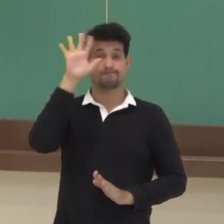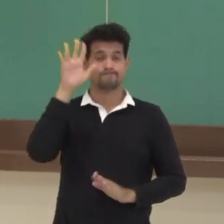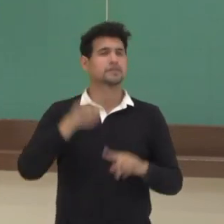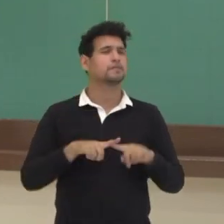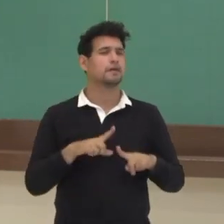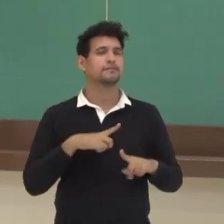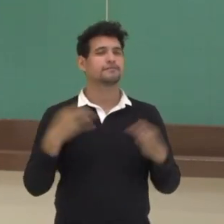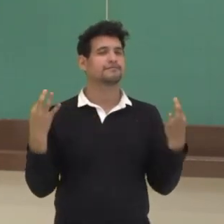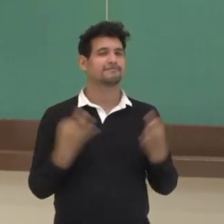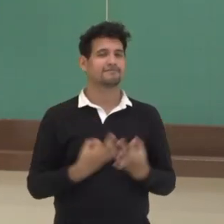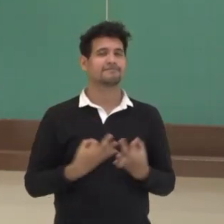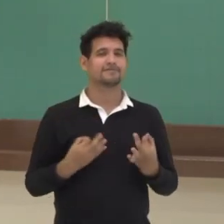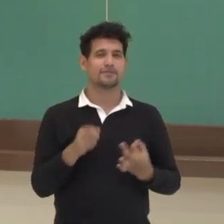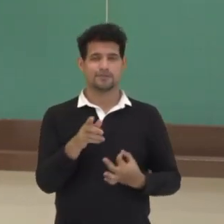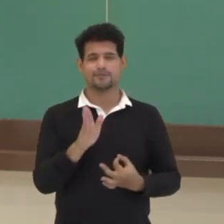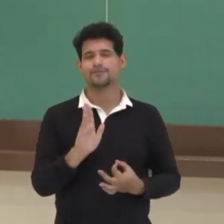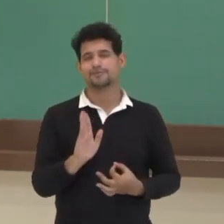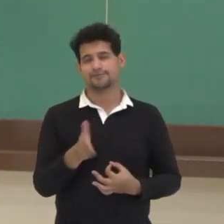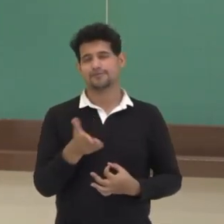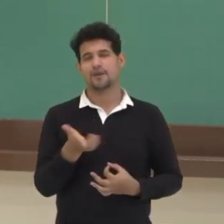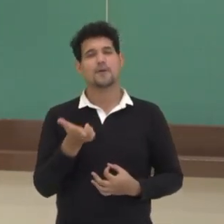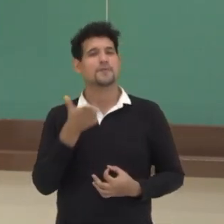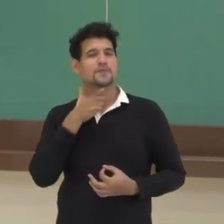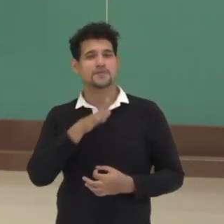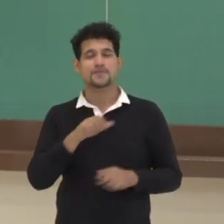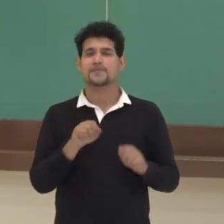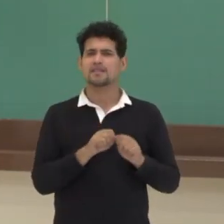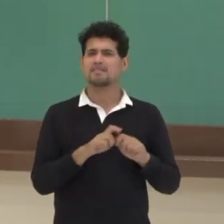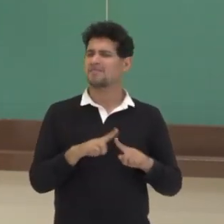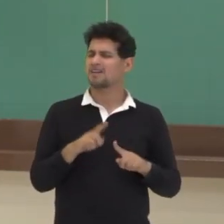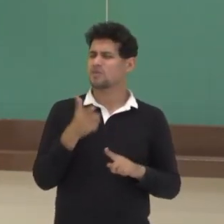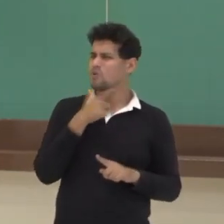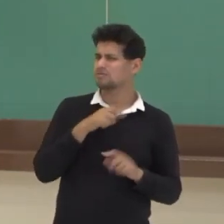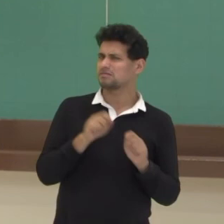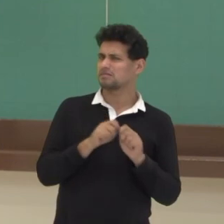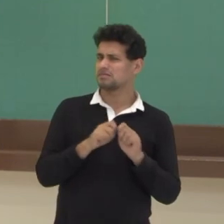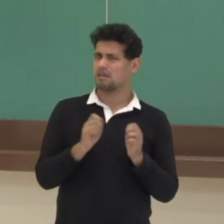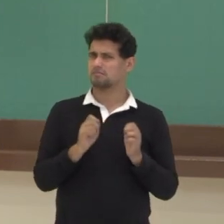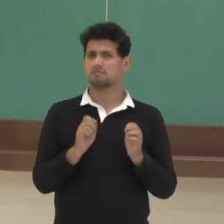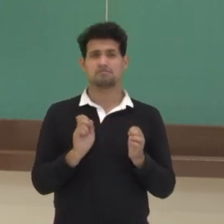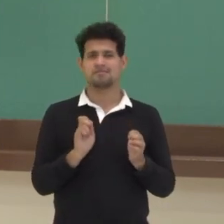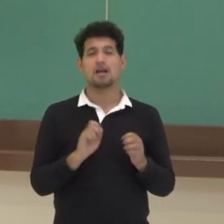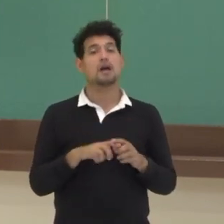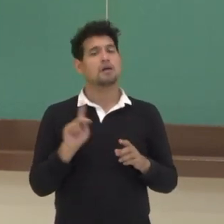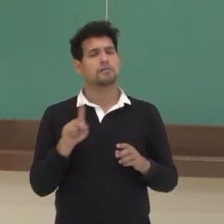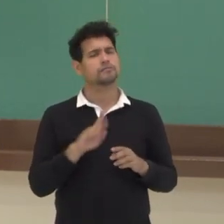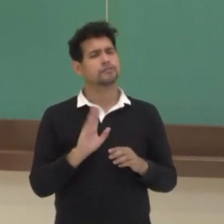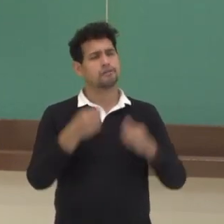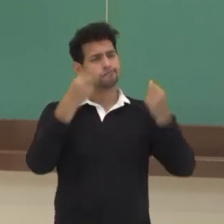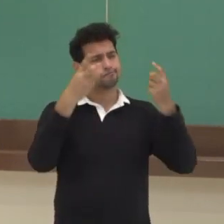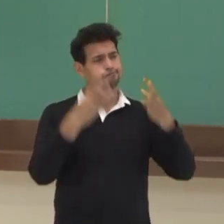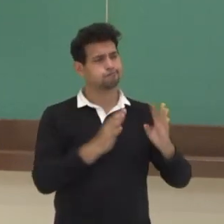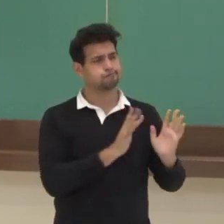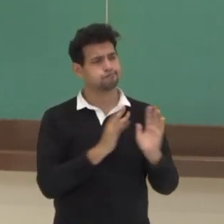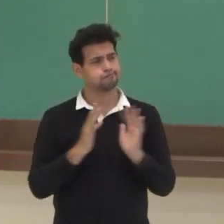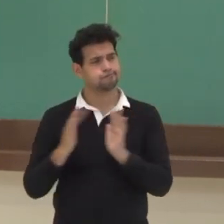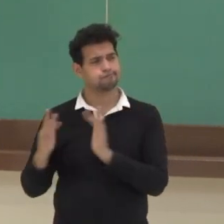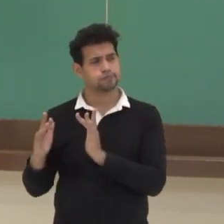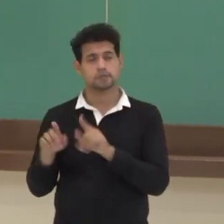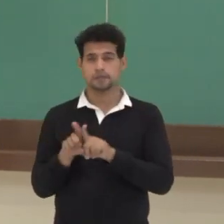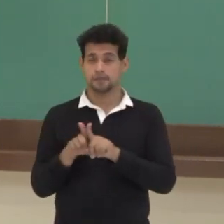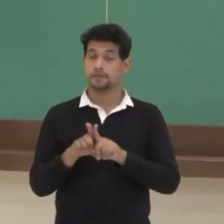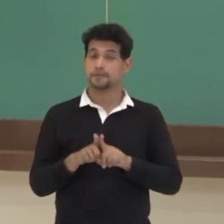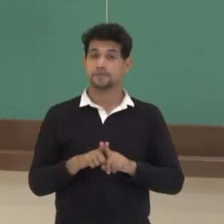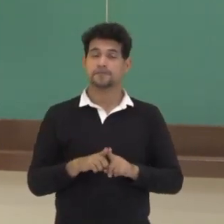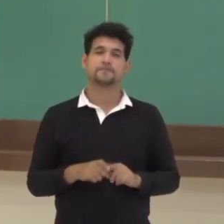tenho certeza que você conseguiu. E se não, aqui a prof passou o passo a passo da resolução. Tá bom, gente?